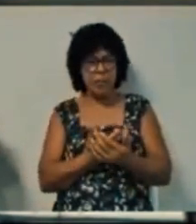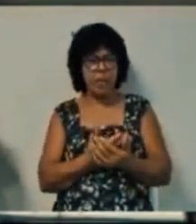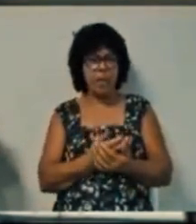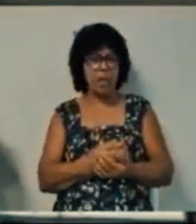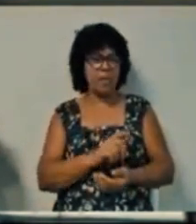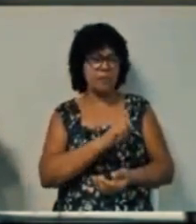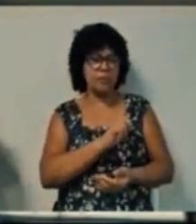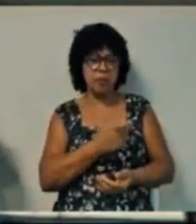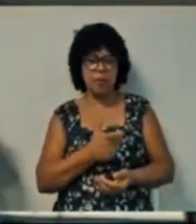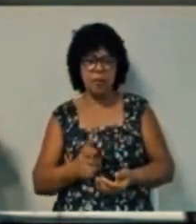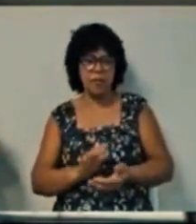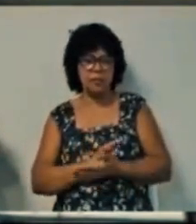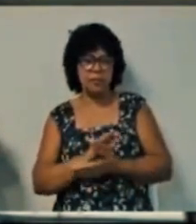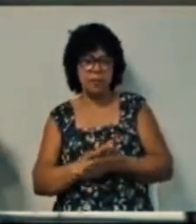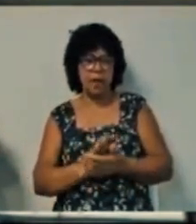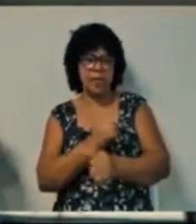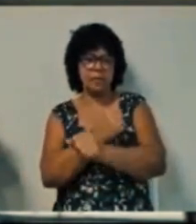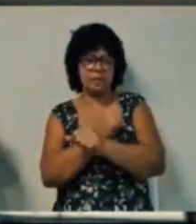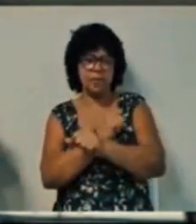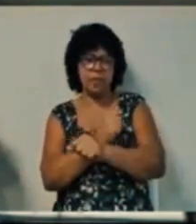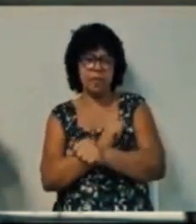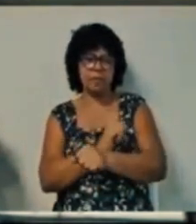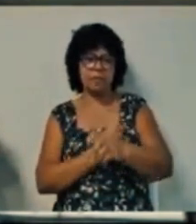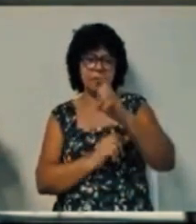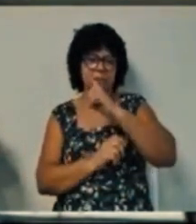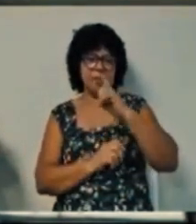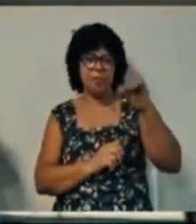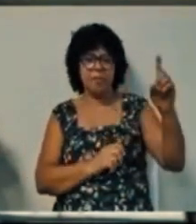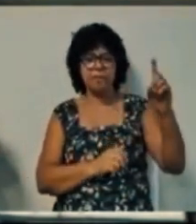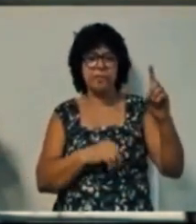não possa resolver.